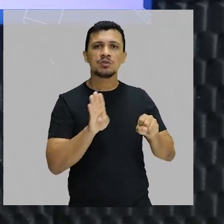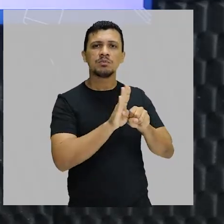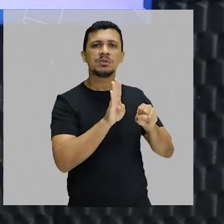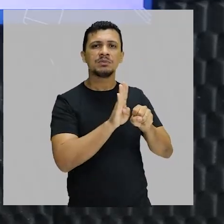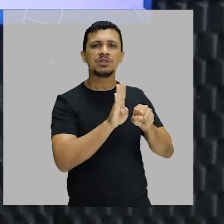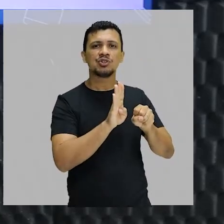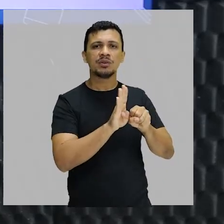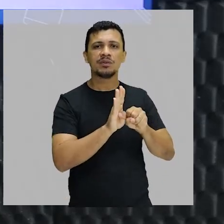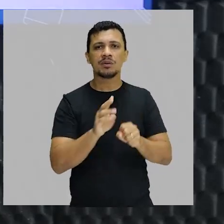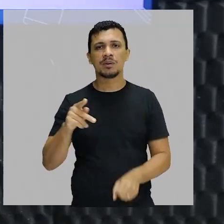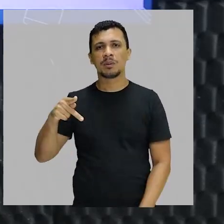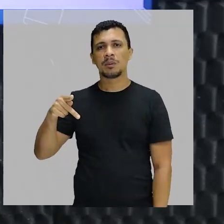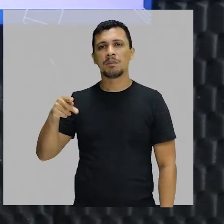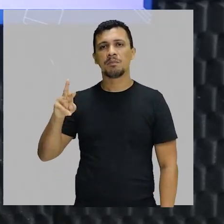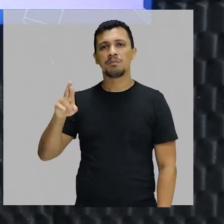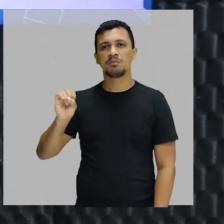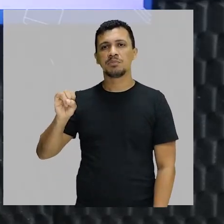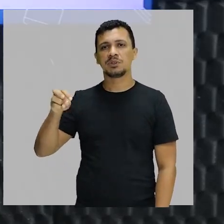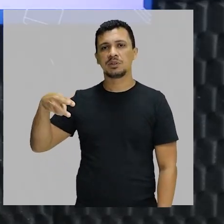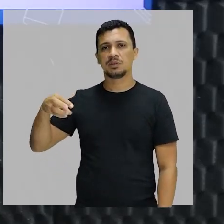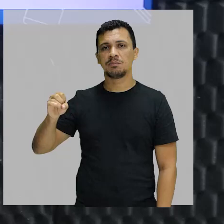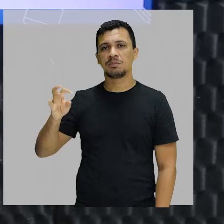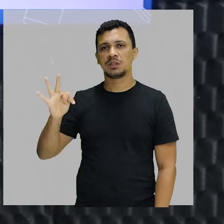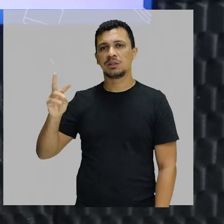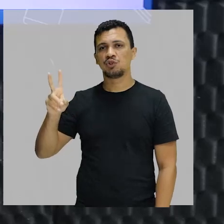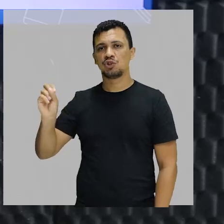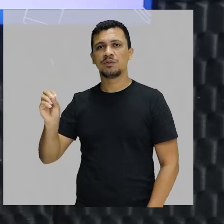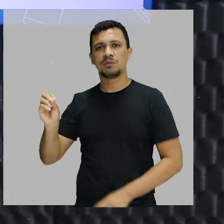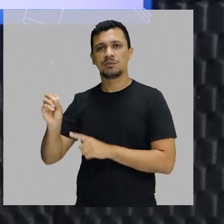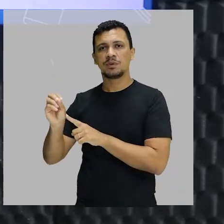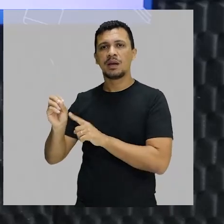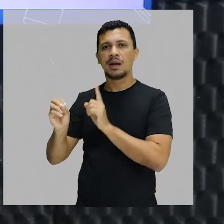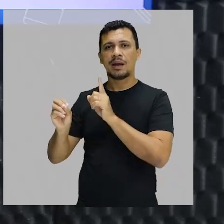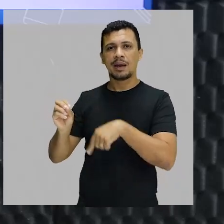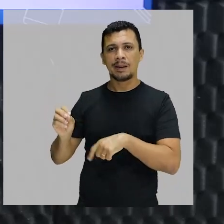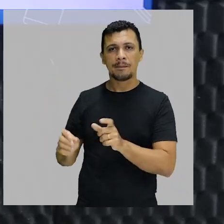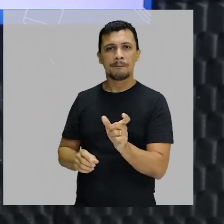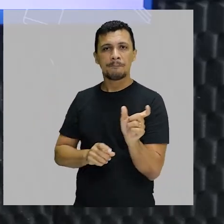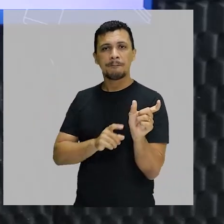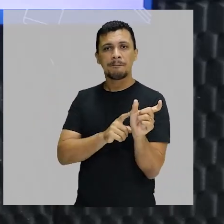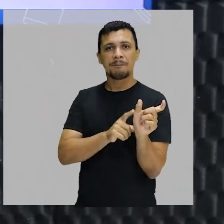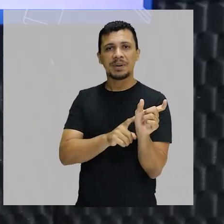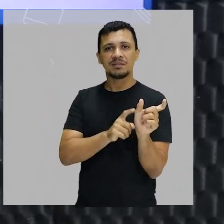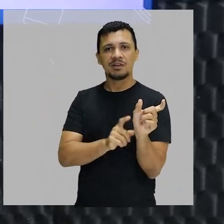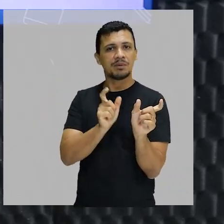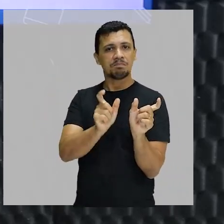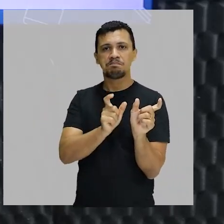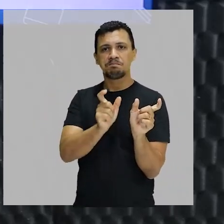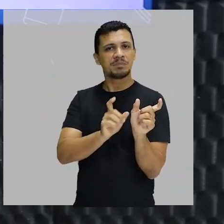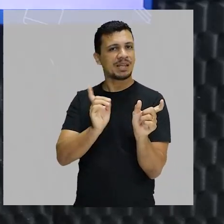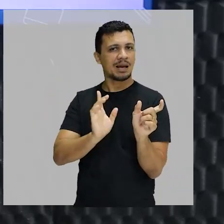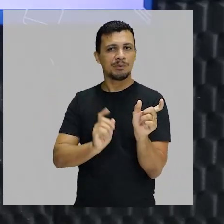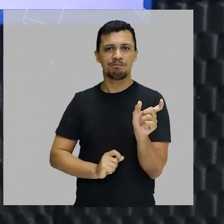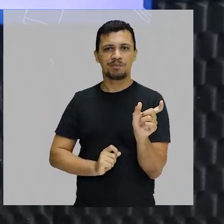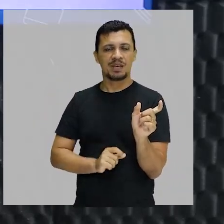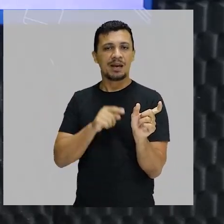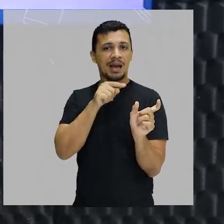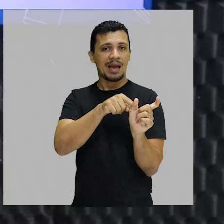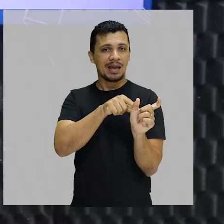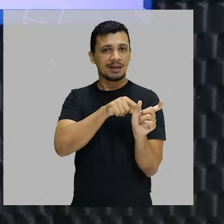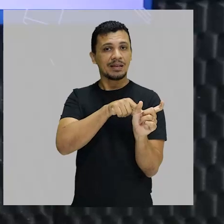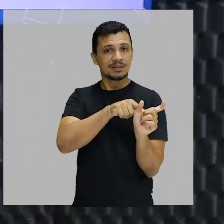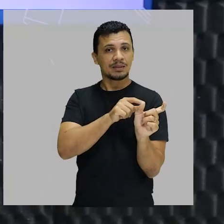que não derivam de las outras. Então, são aquelas palavras que elas nascem e delas